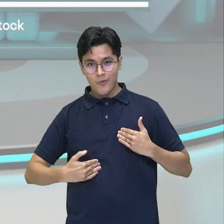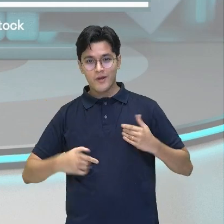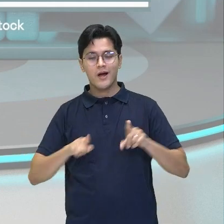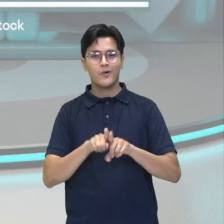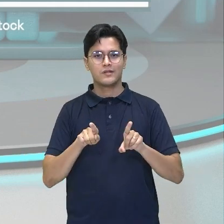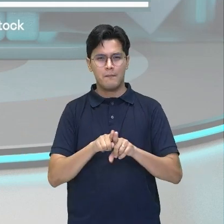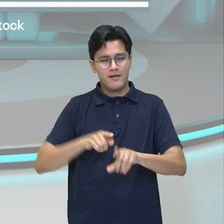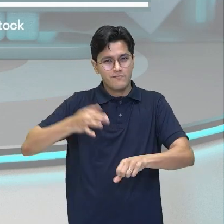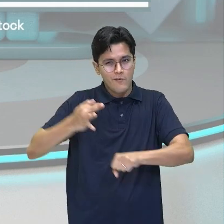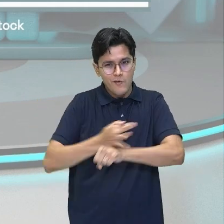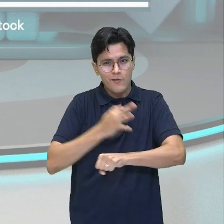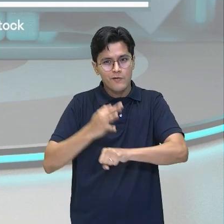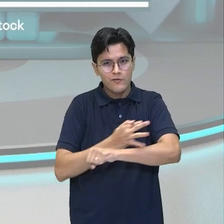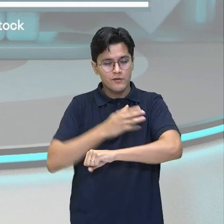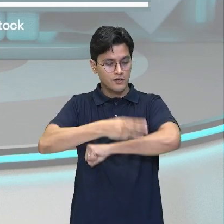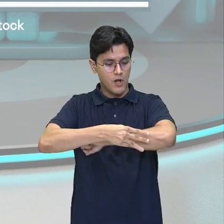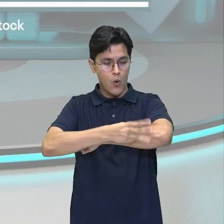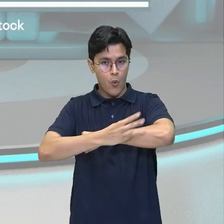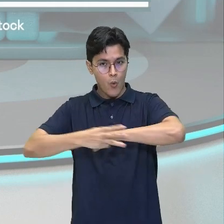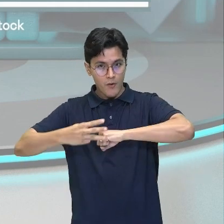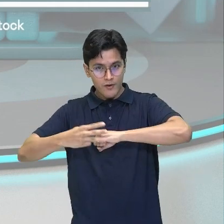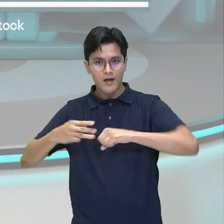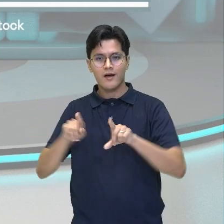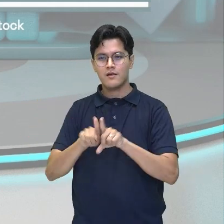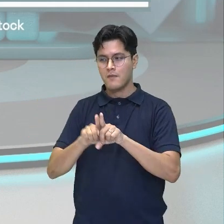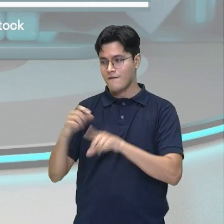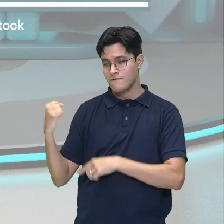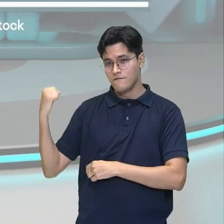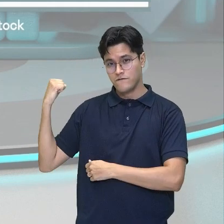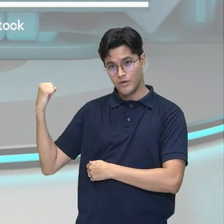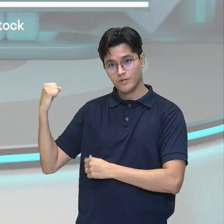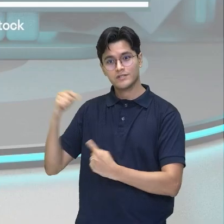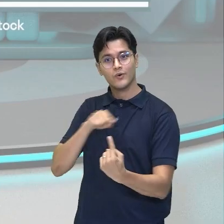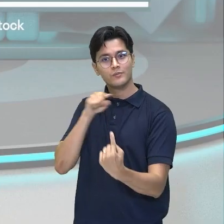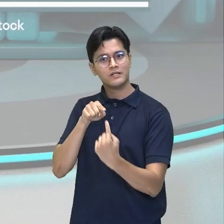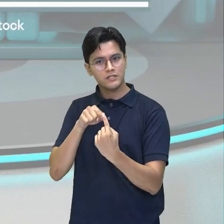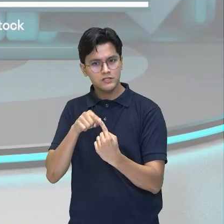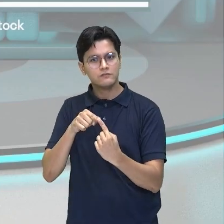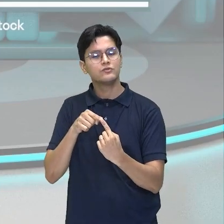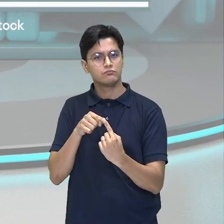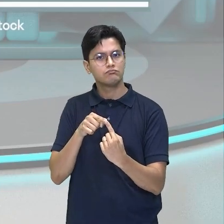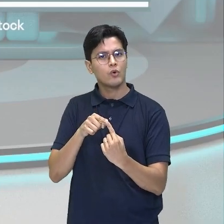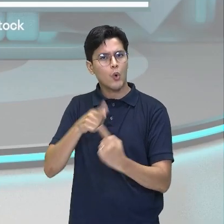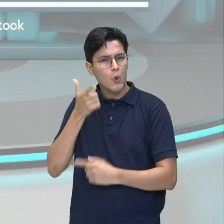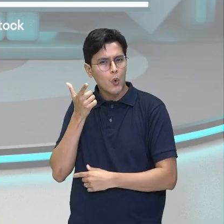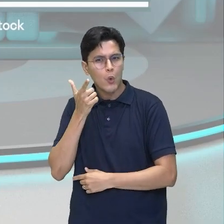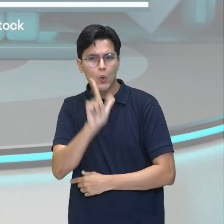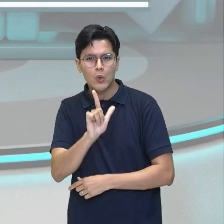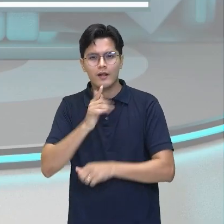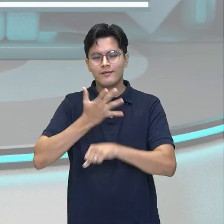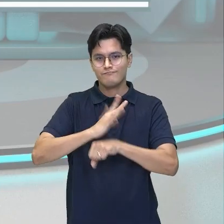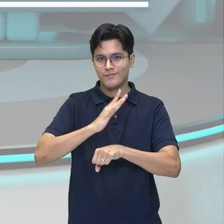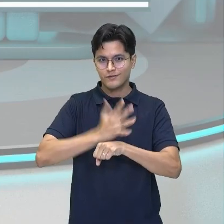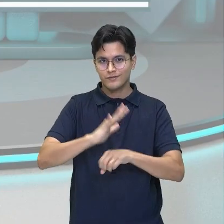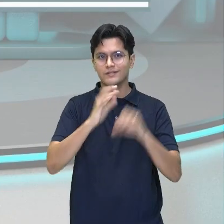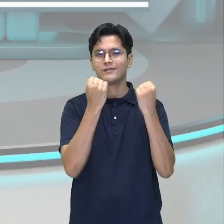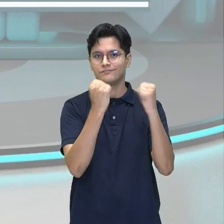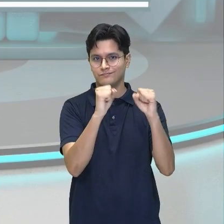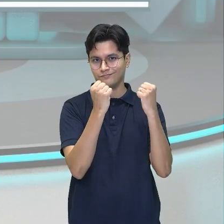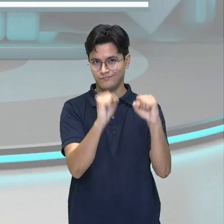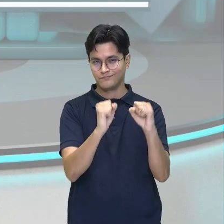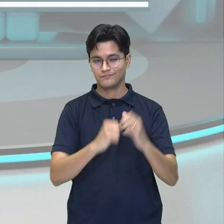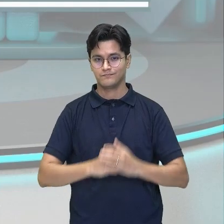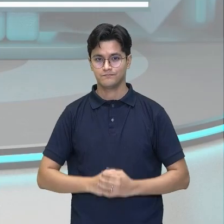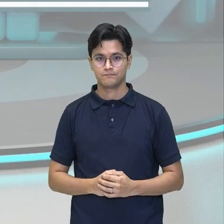muscular, força também para você manter aquele exercício, né, durante um determinado período de tempo, ok?